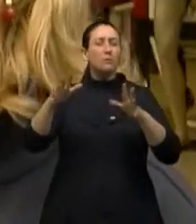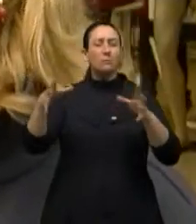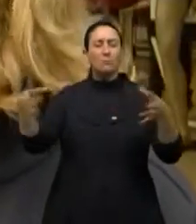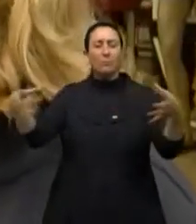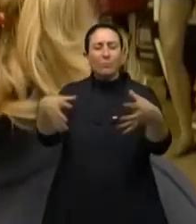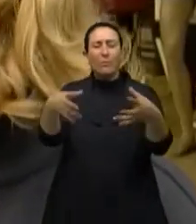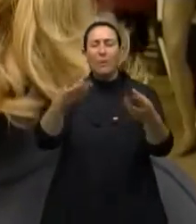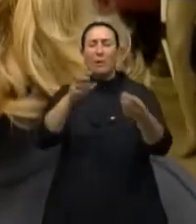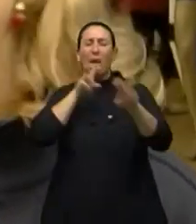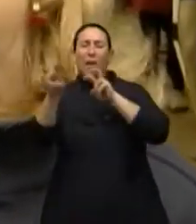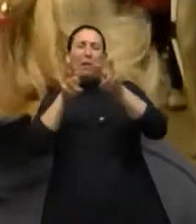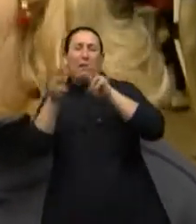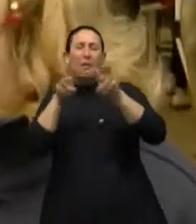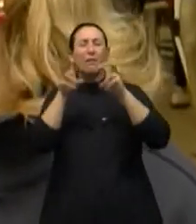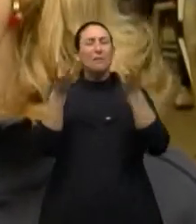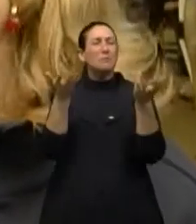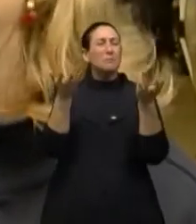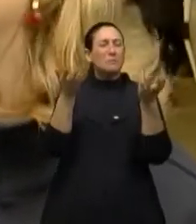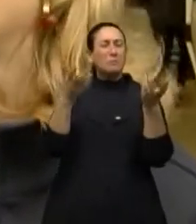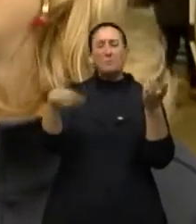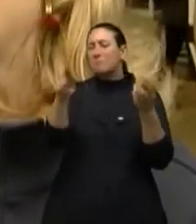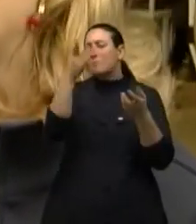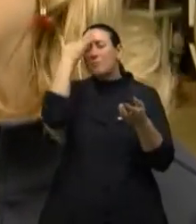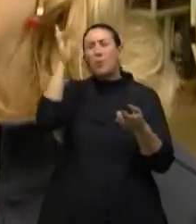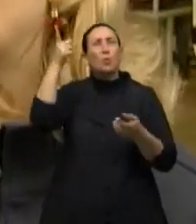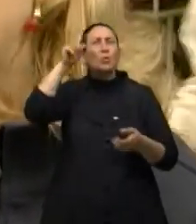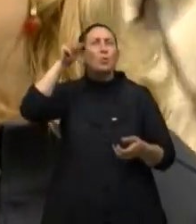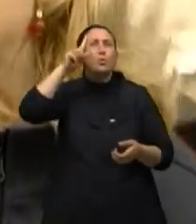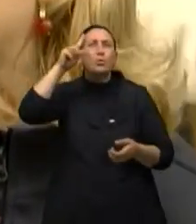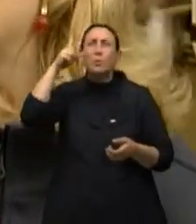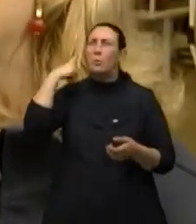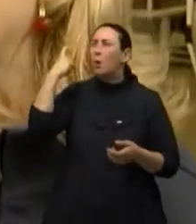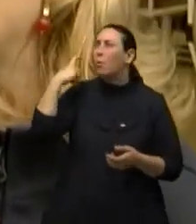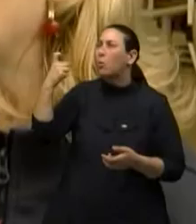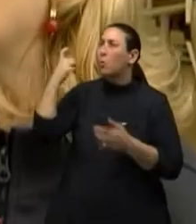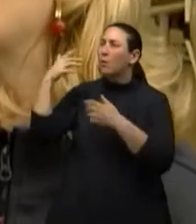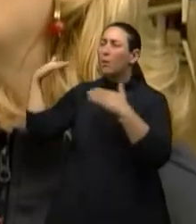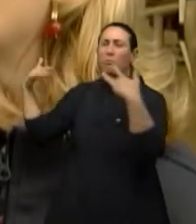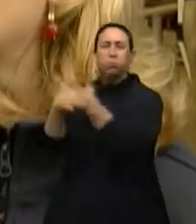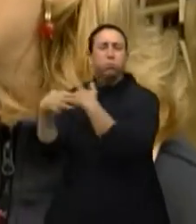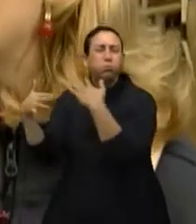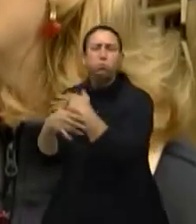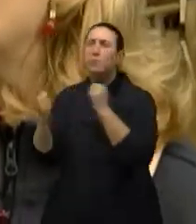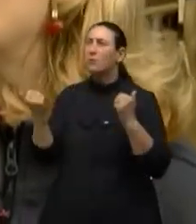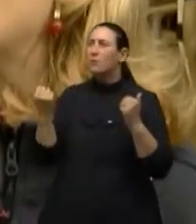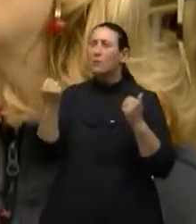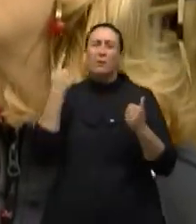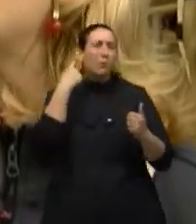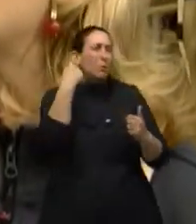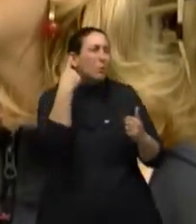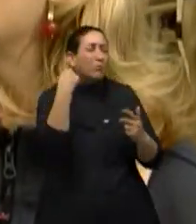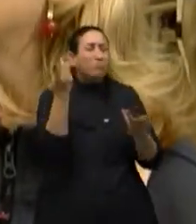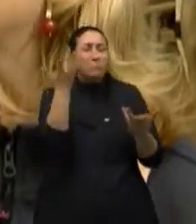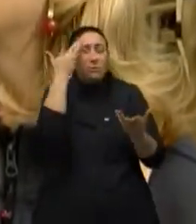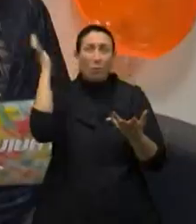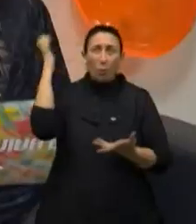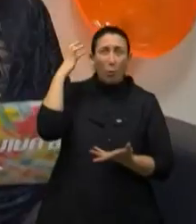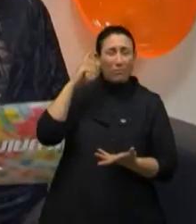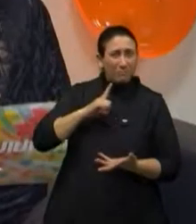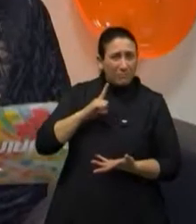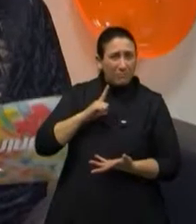aula talvez o o barulho que a gente tem encontra no trânsito diariamente assim se isso aí também